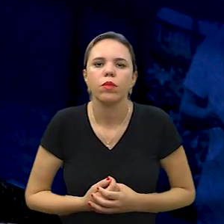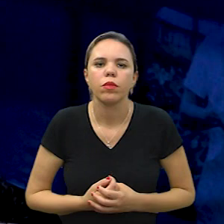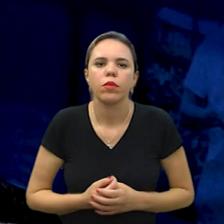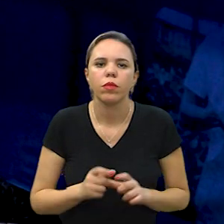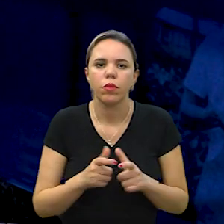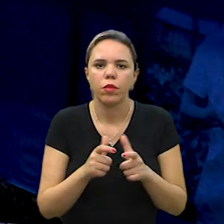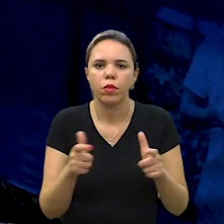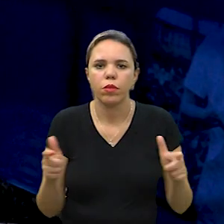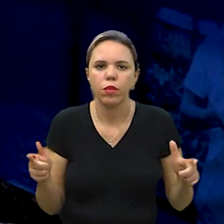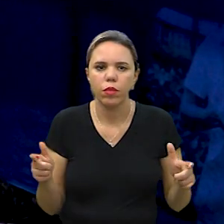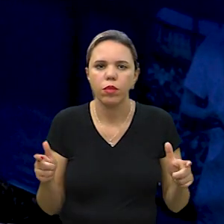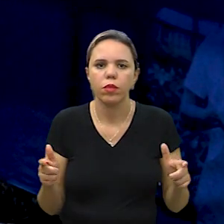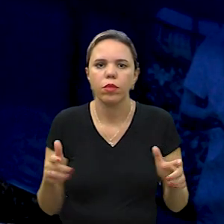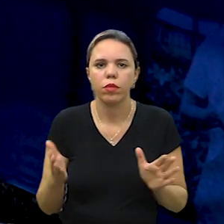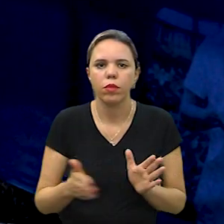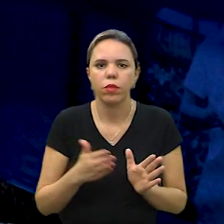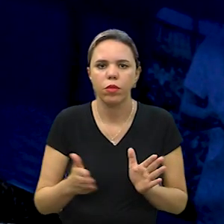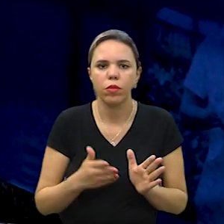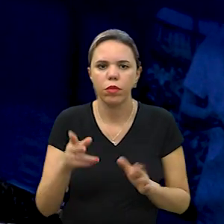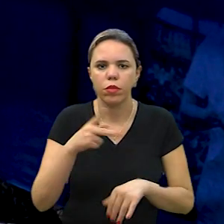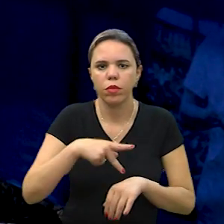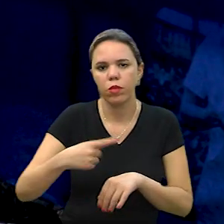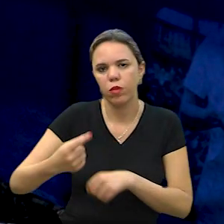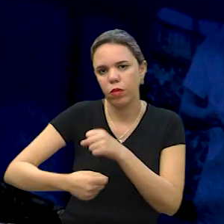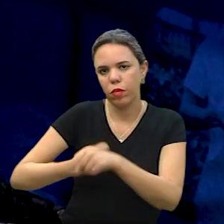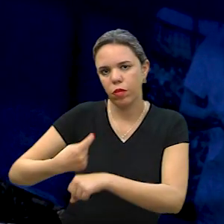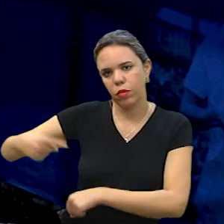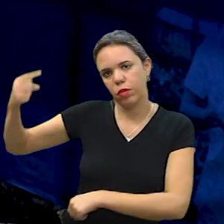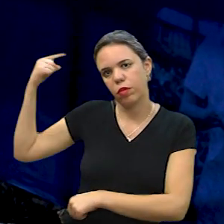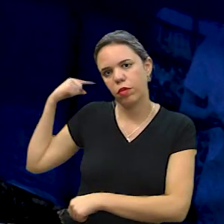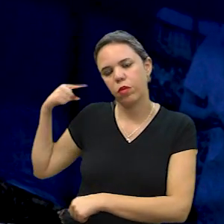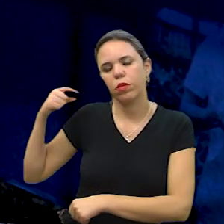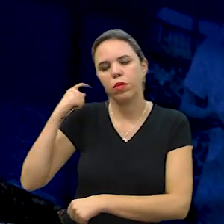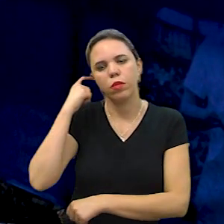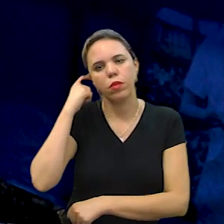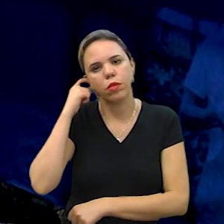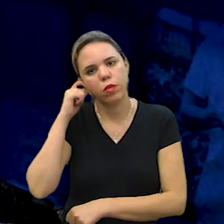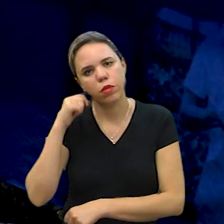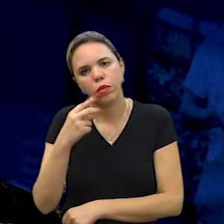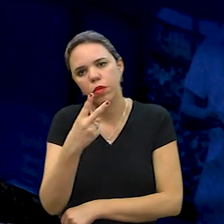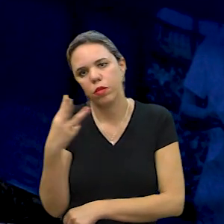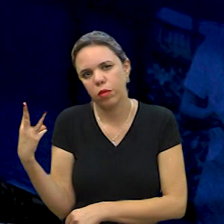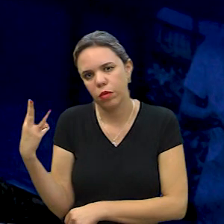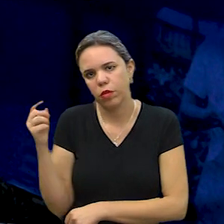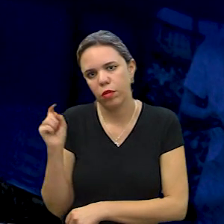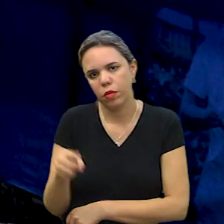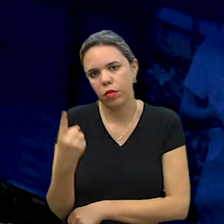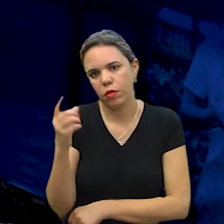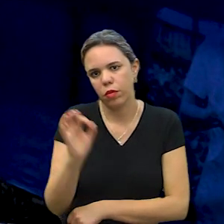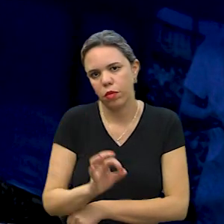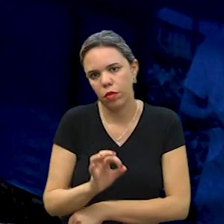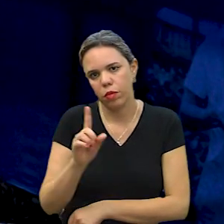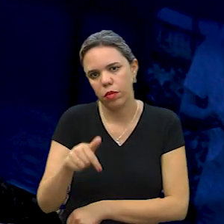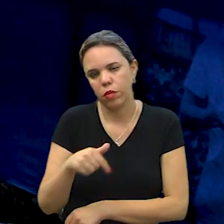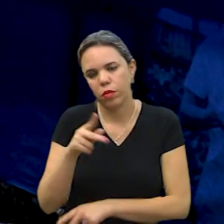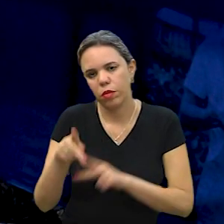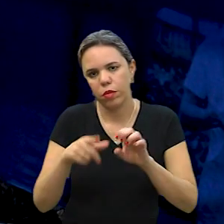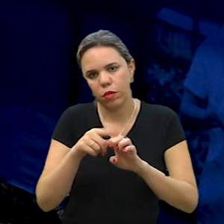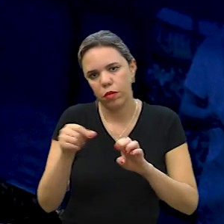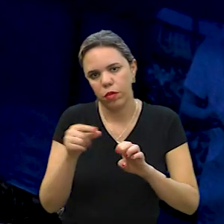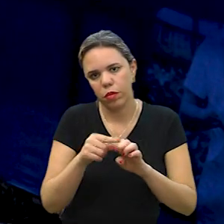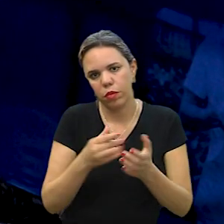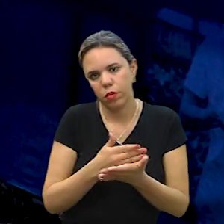sendo aí um crescimento da produtividade no país naquele ano, dos quais 23,1%